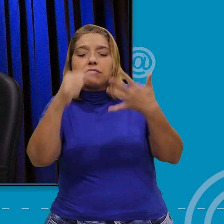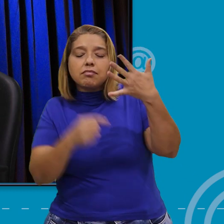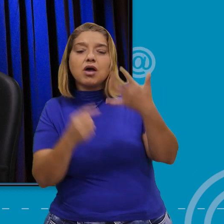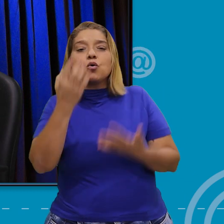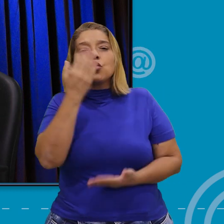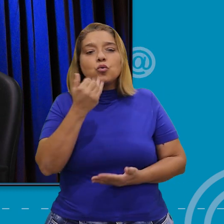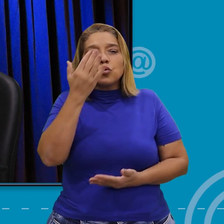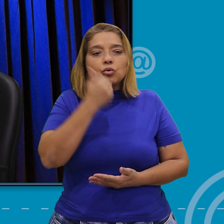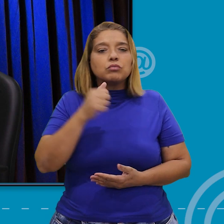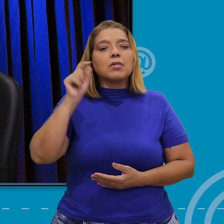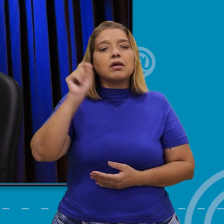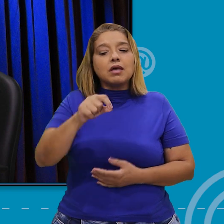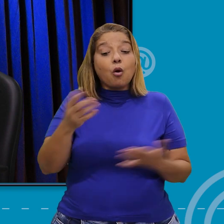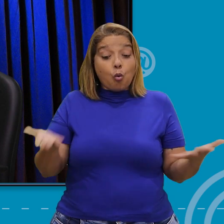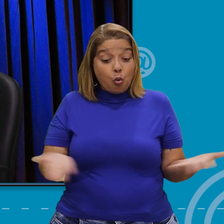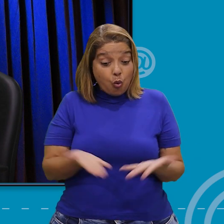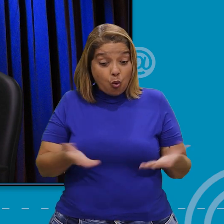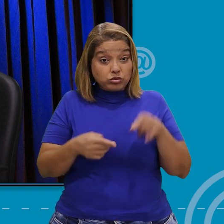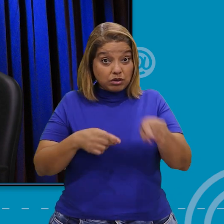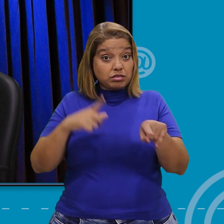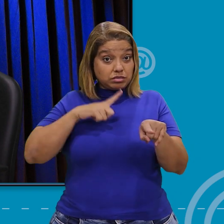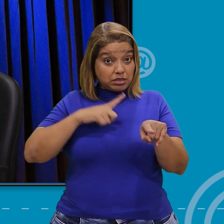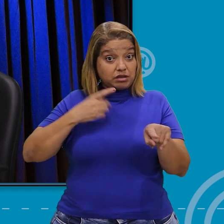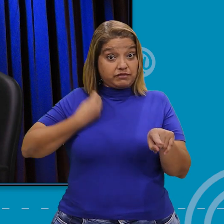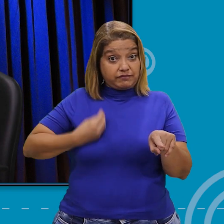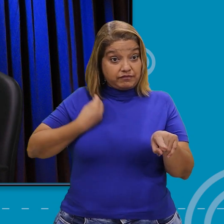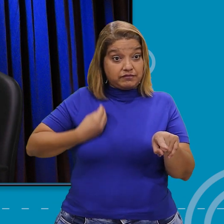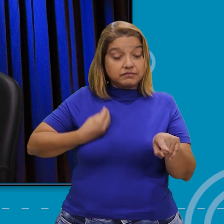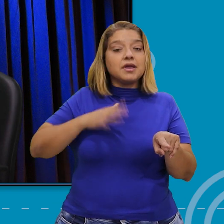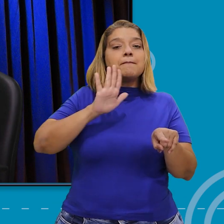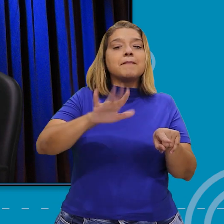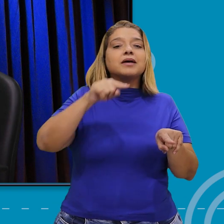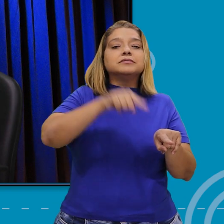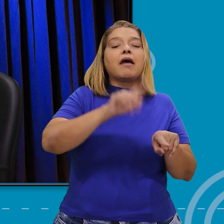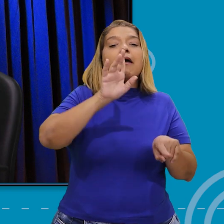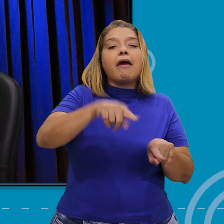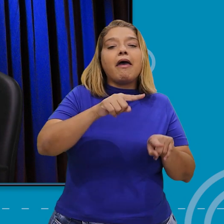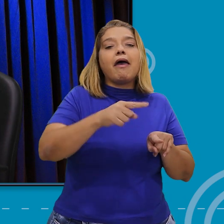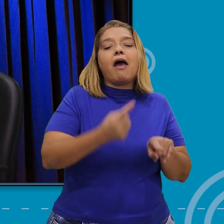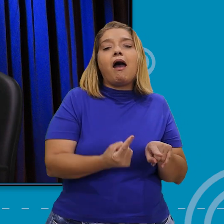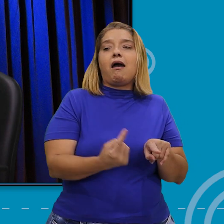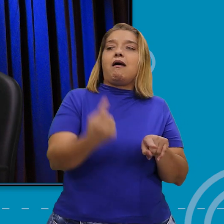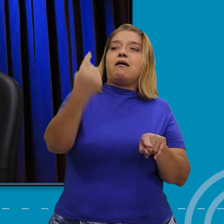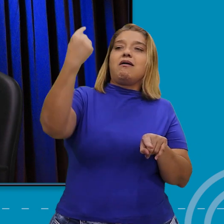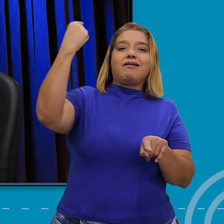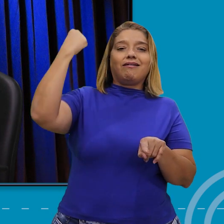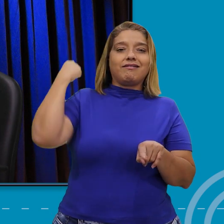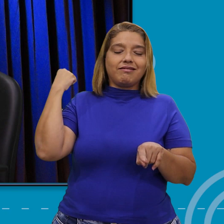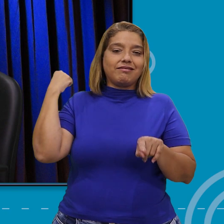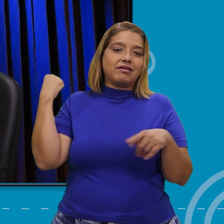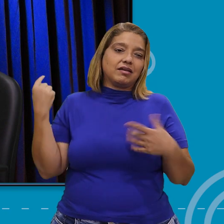alimentos que nós consumimos habitualmente, que eles são, né, oriundos ali da questão